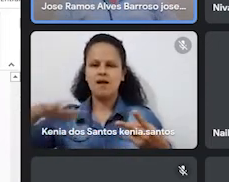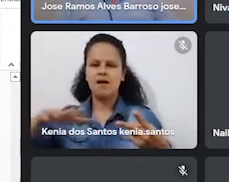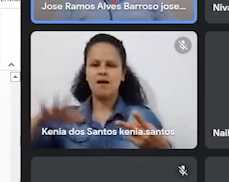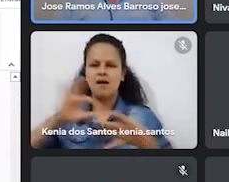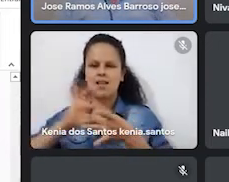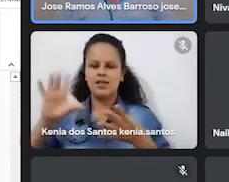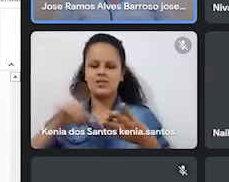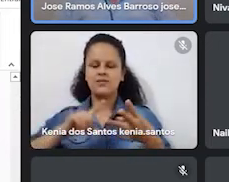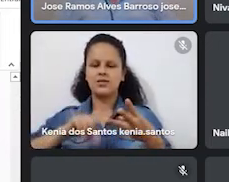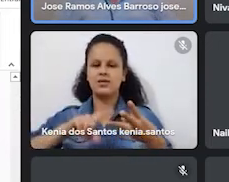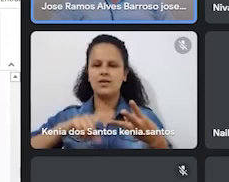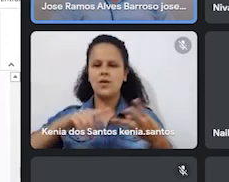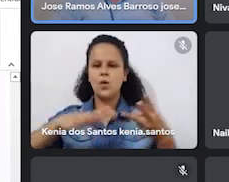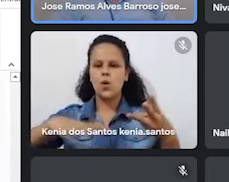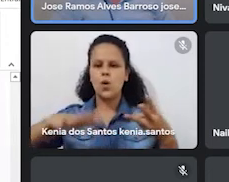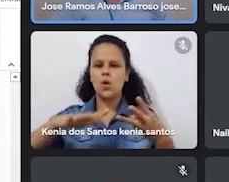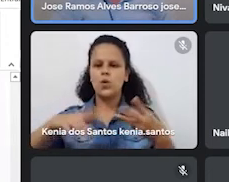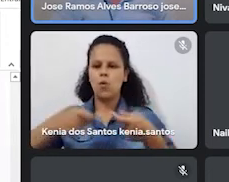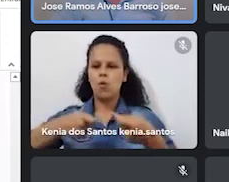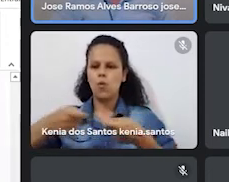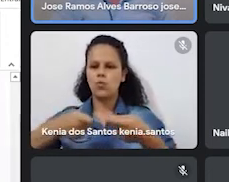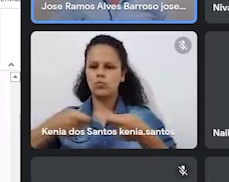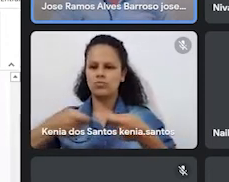controlada? Aqui,